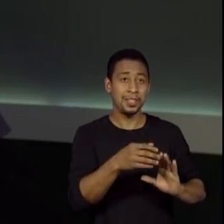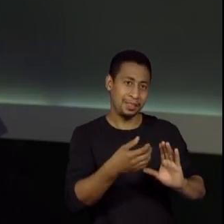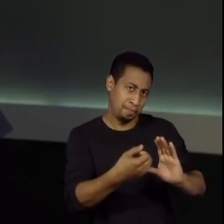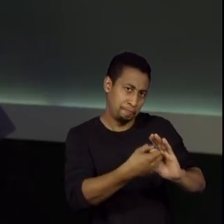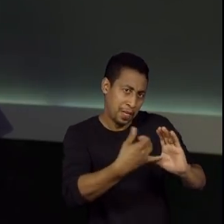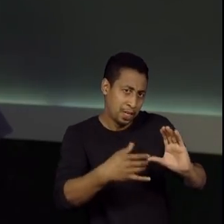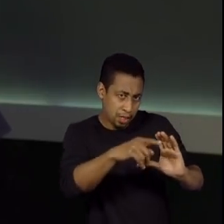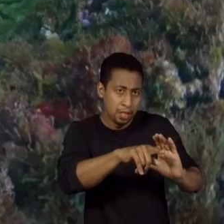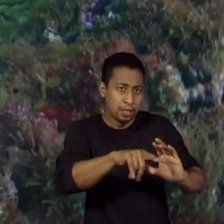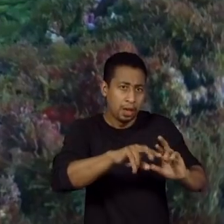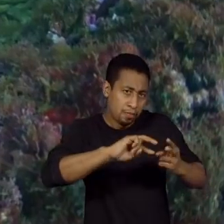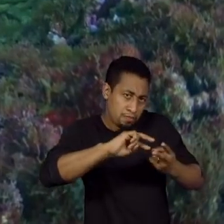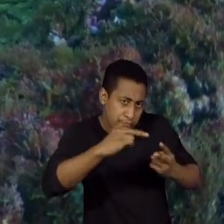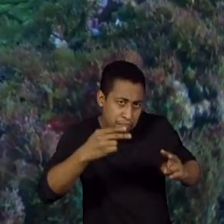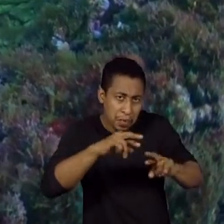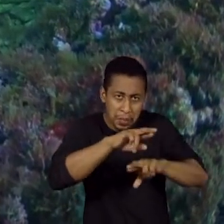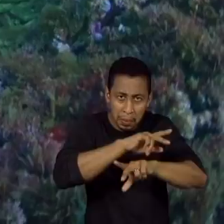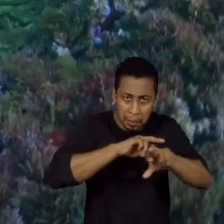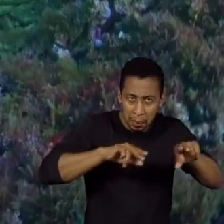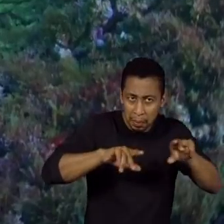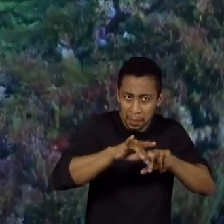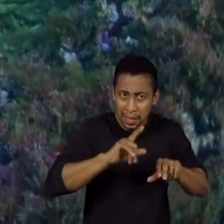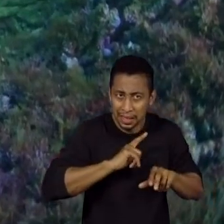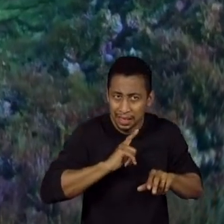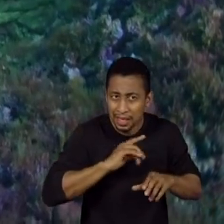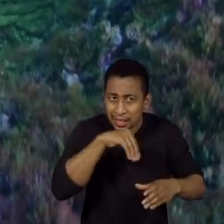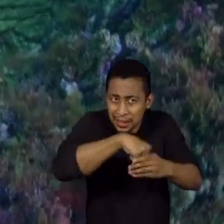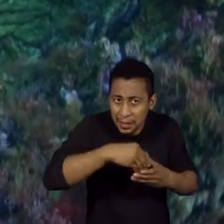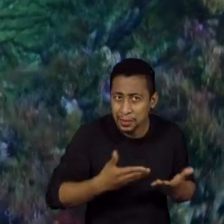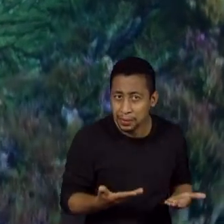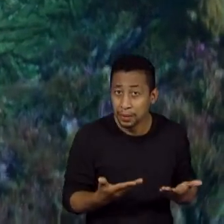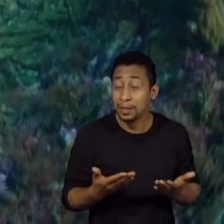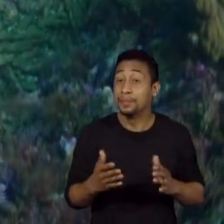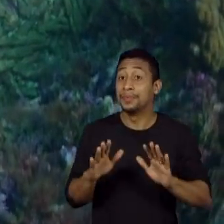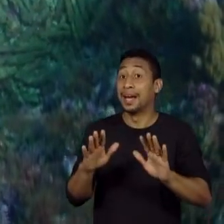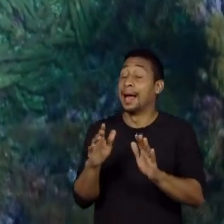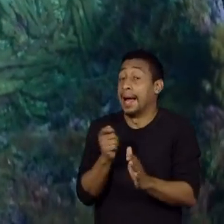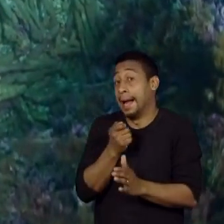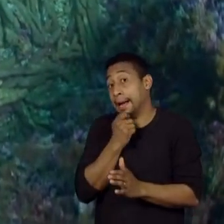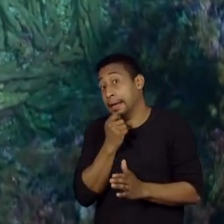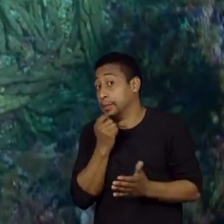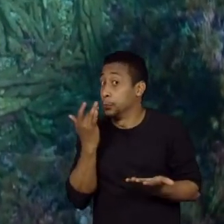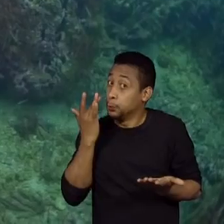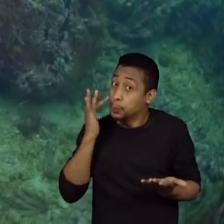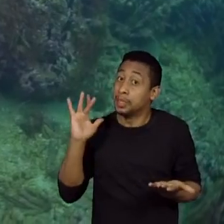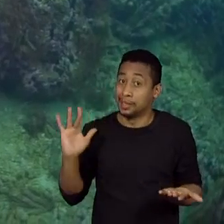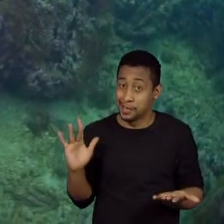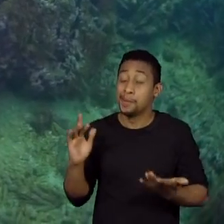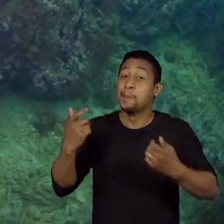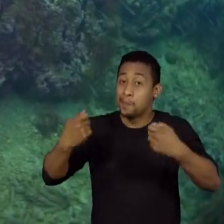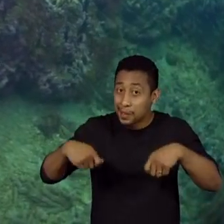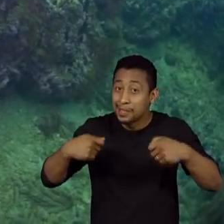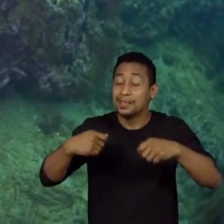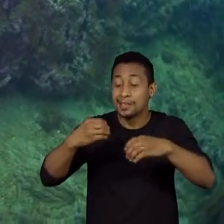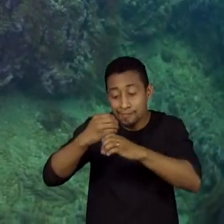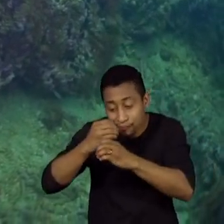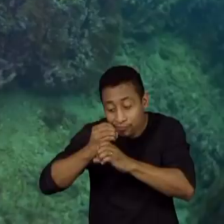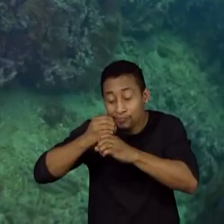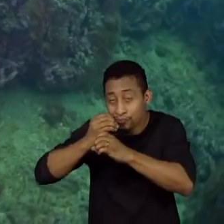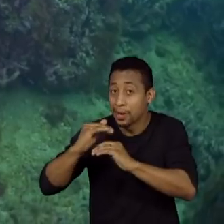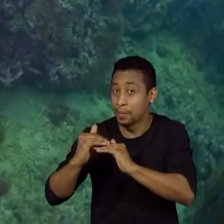diversidade biológica, de biodiversidade? Essa é a pergunta que a gente precisa entender um pouco melhor, mas, de fato, esse litoral de São